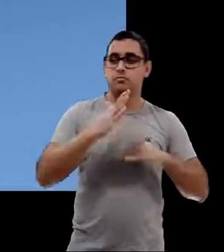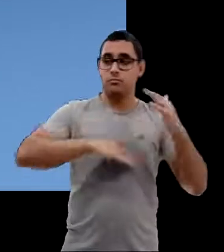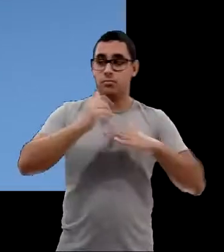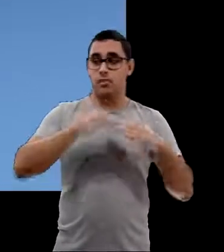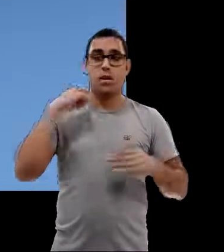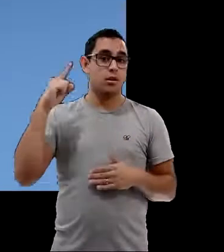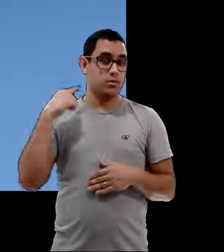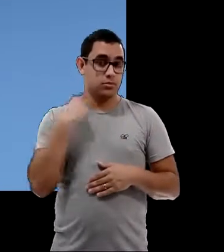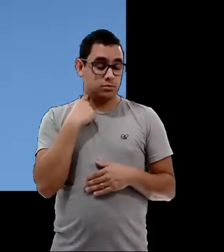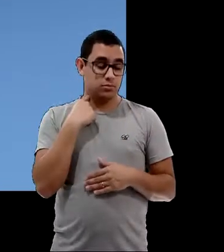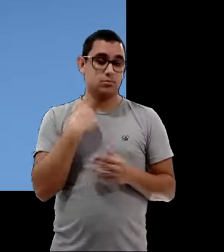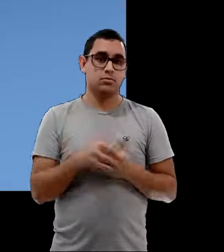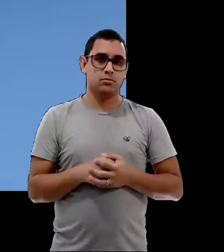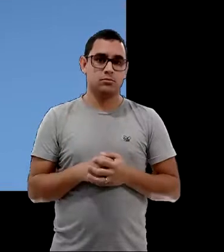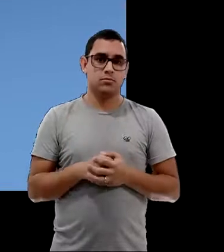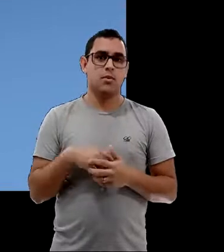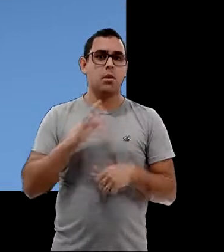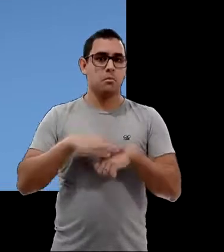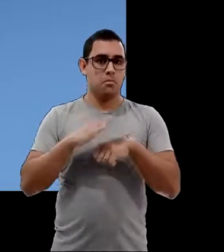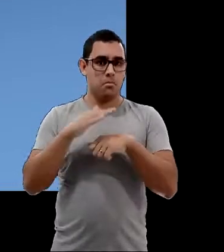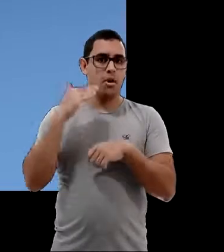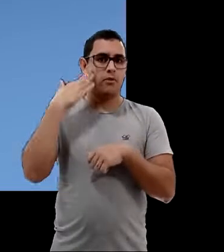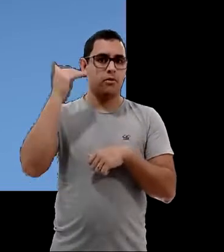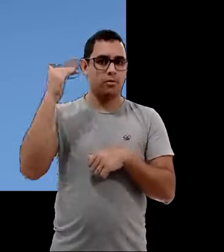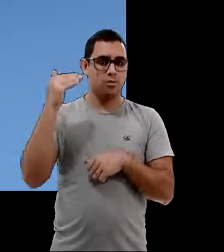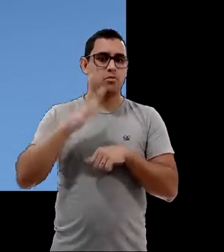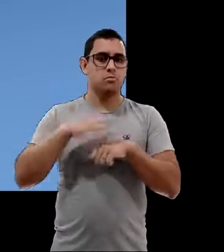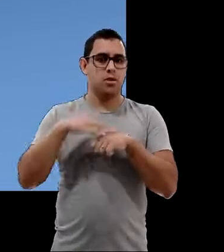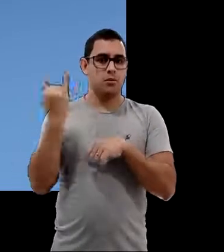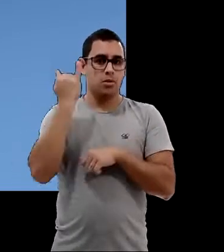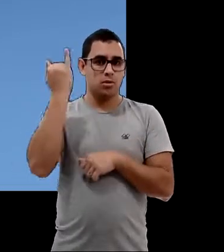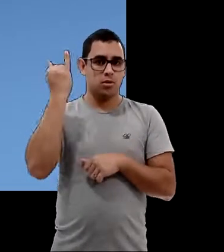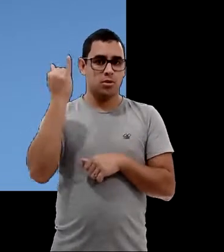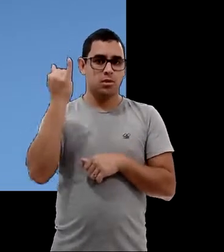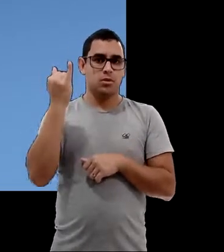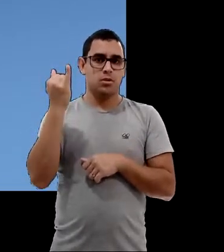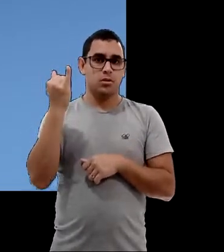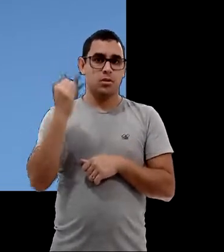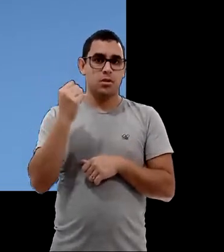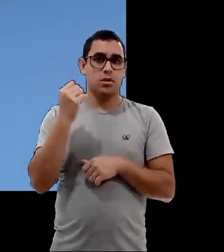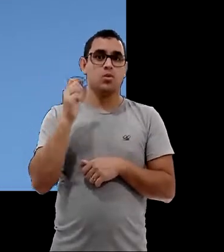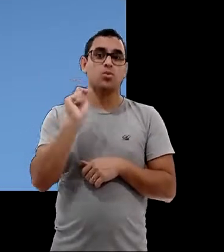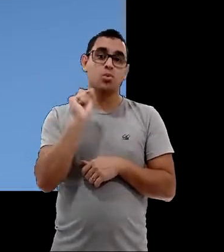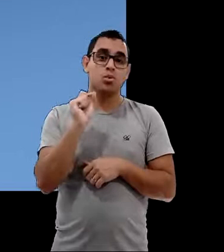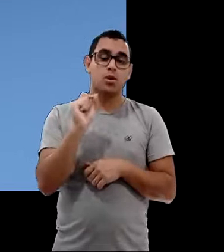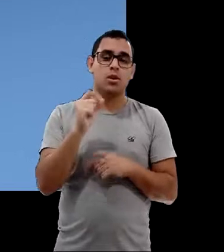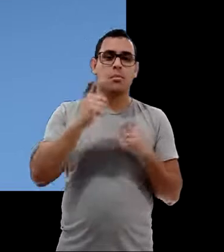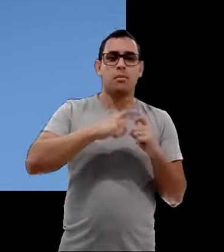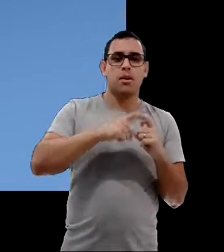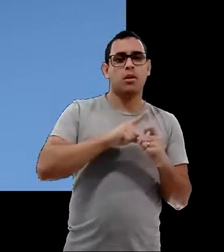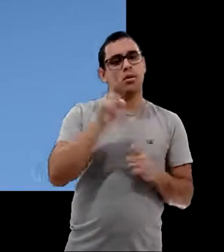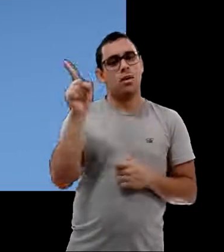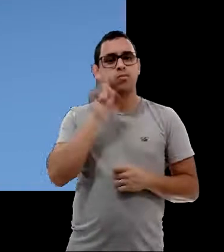a profissão de advogado tem mais prestígio, mais valor do que a profissão de médico nos Estados